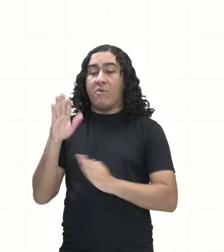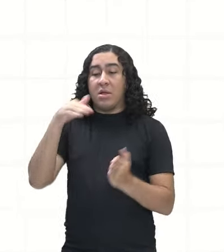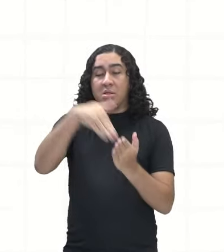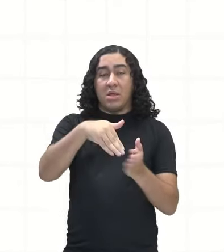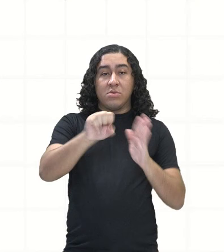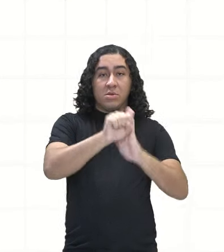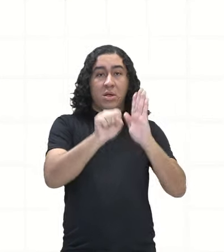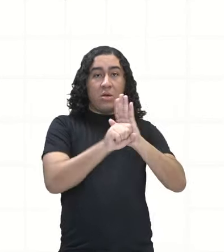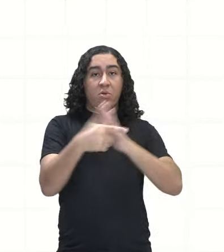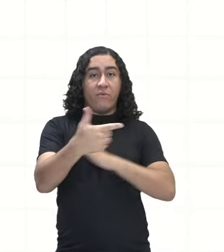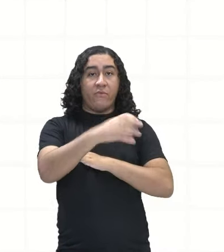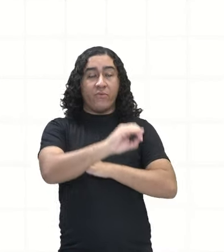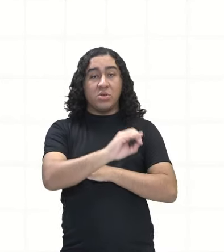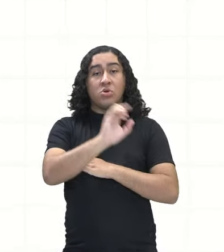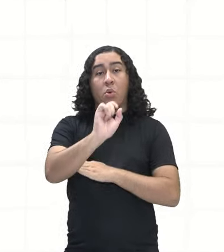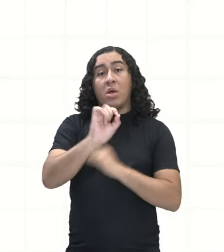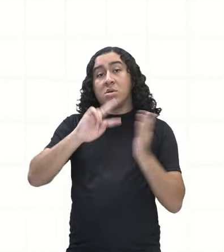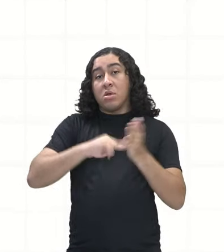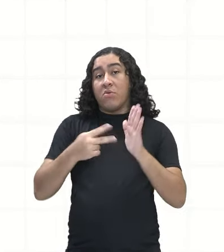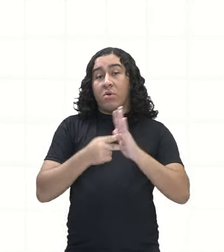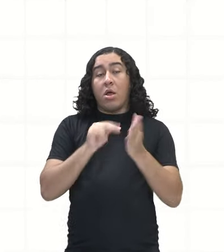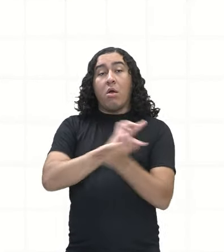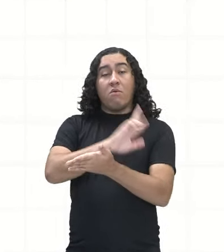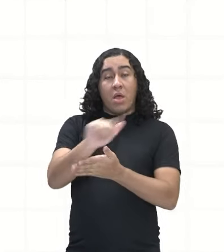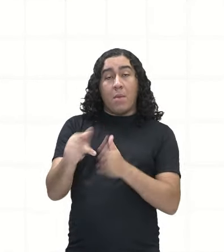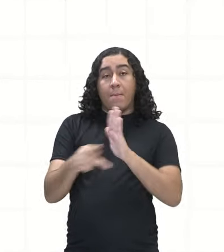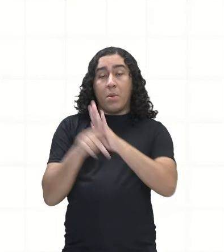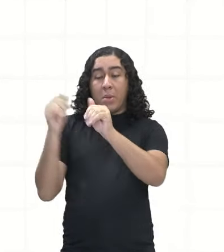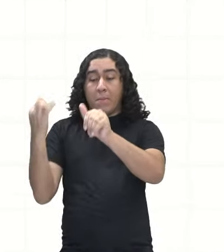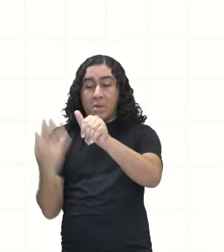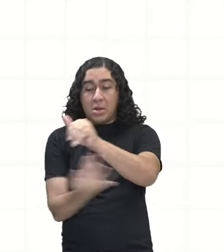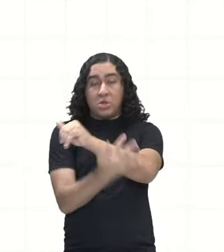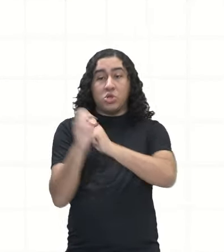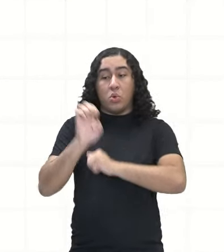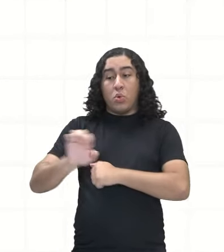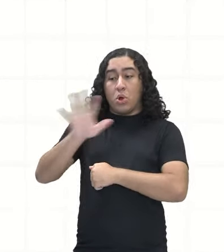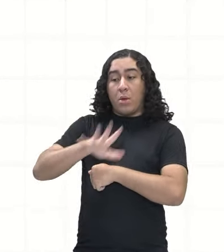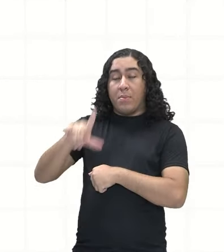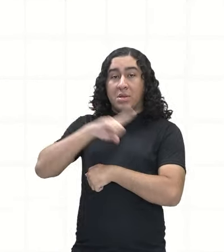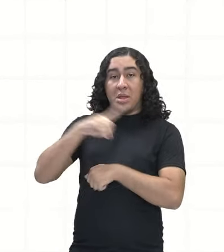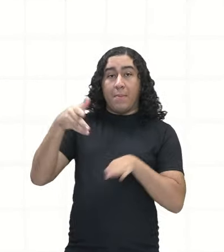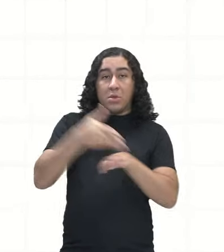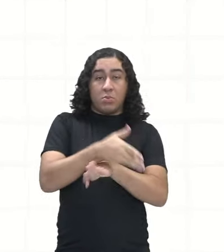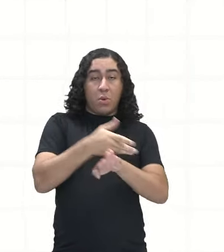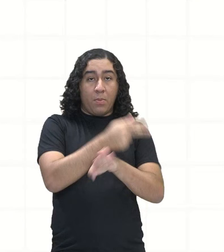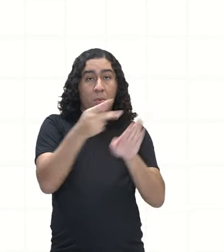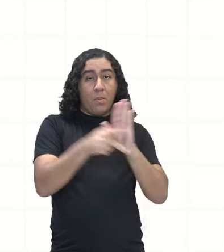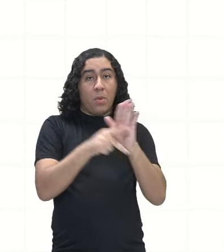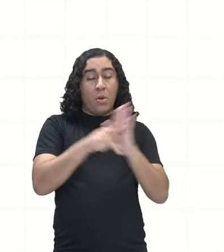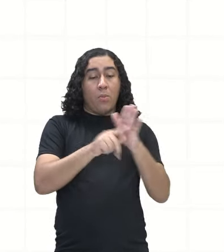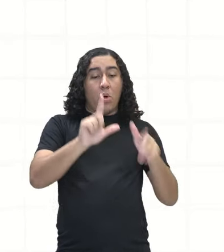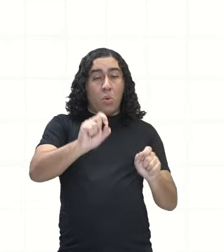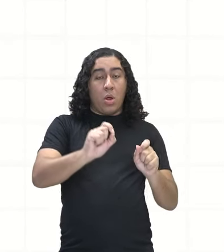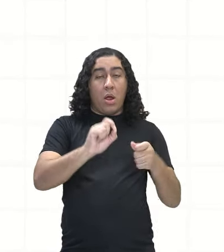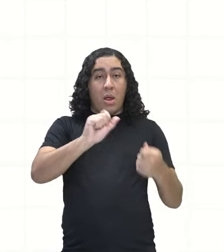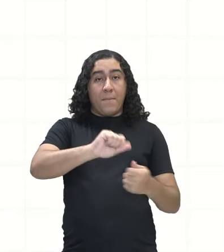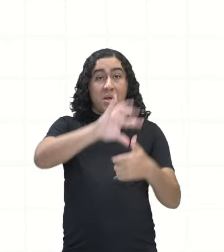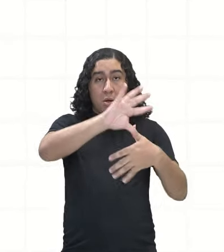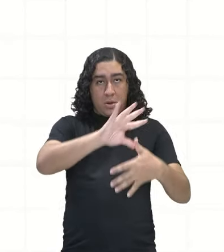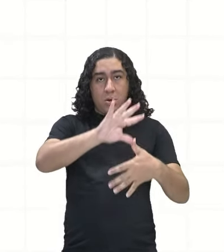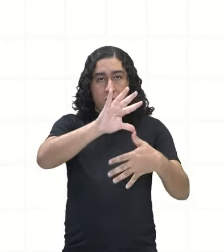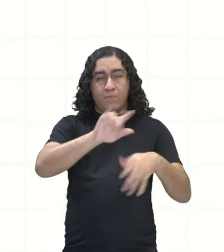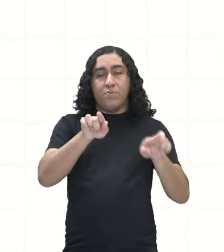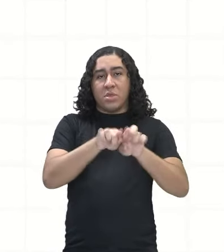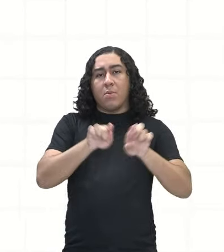século XX Eh boa parte dos Migrantes europeus vieram para cá para o continente americano